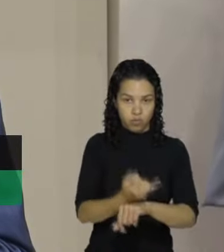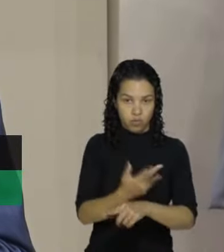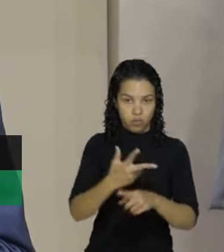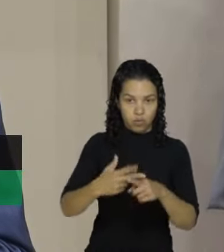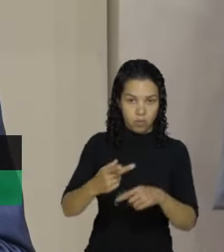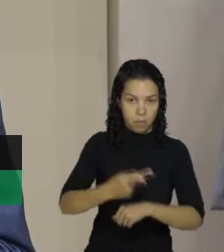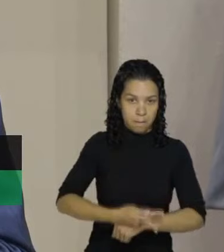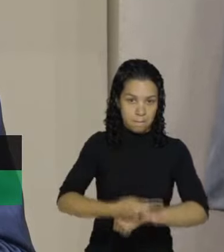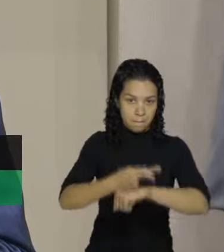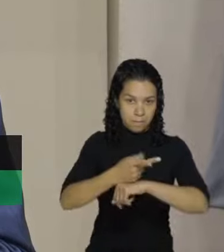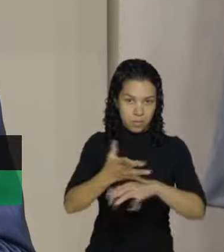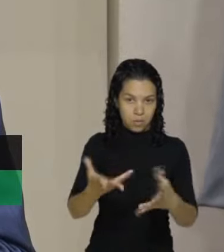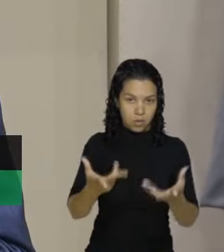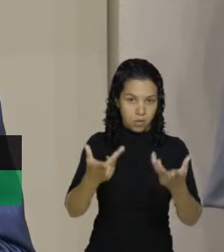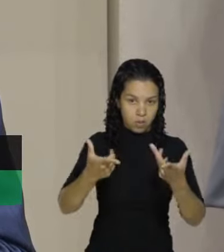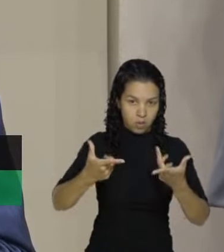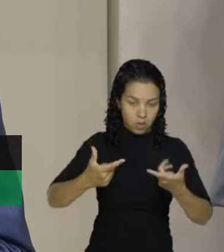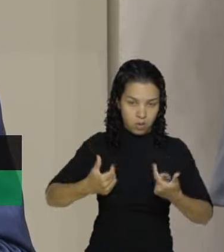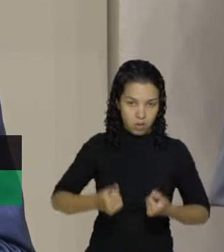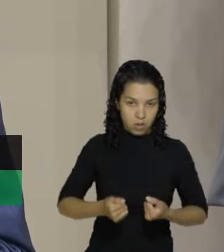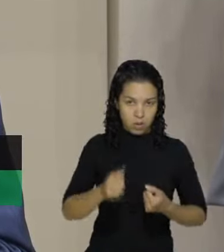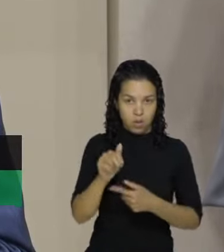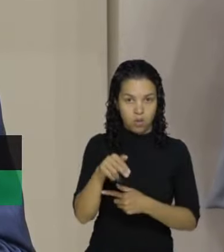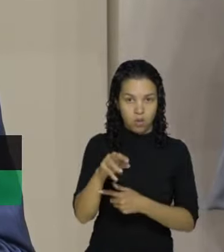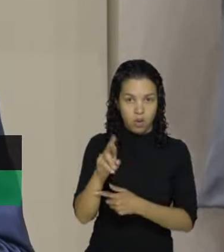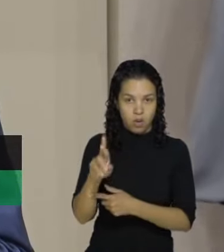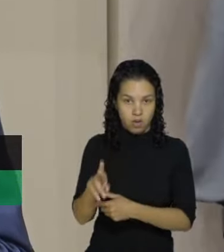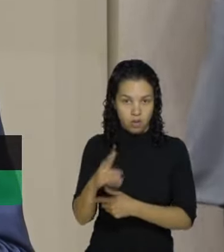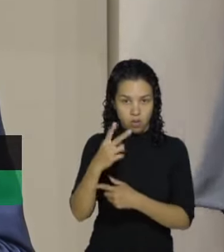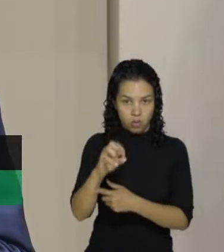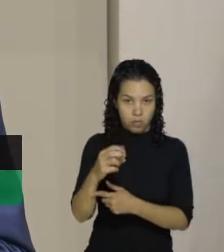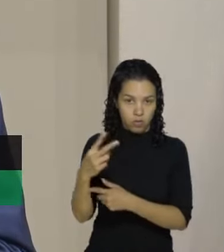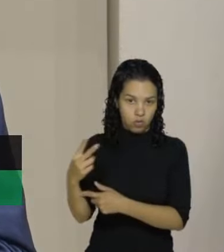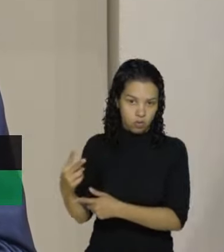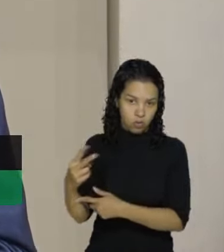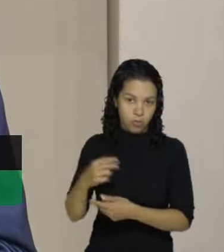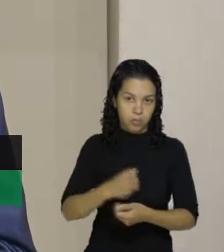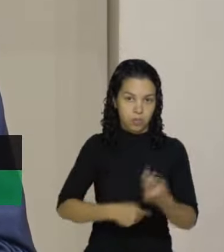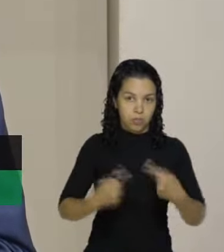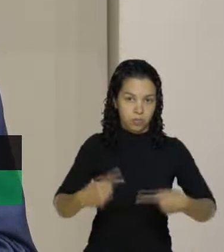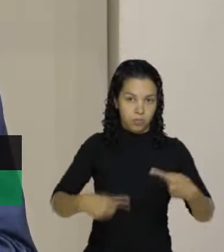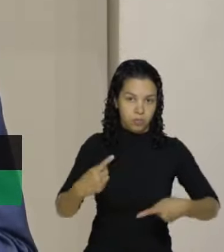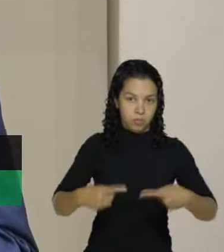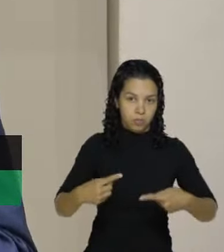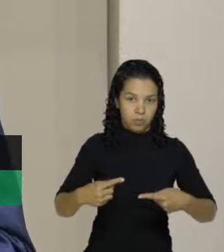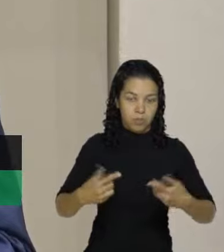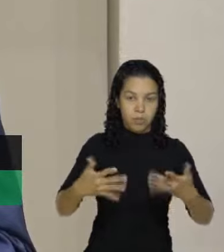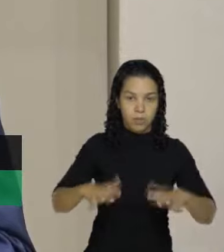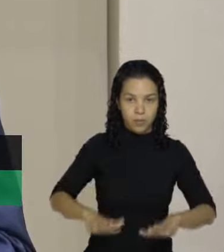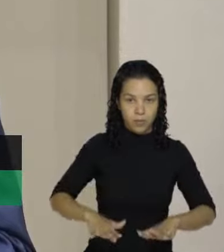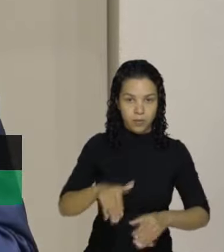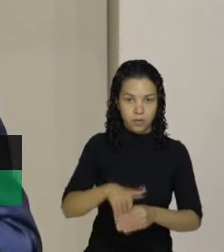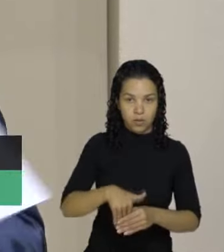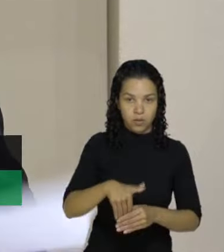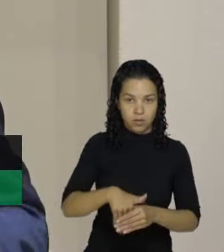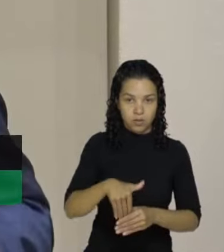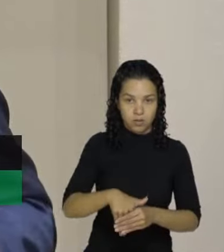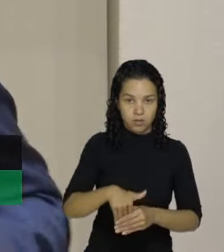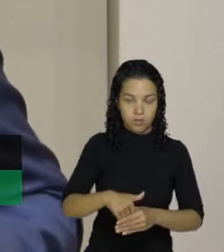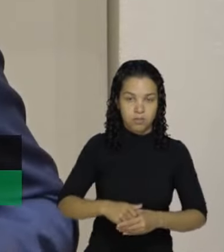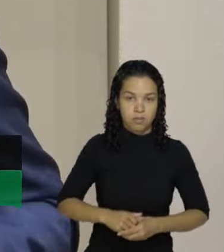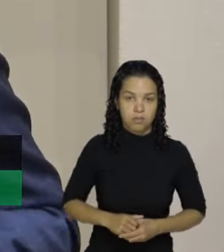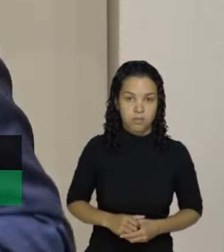prêmio de qualidade total ANOREG, edição 2022, em discussão. Não havendo quem queira discutir, em votação. Deputados que